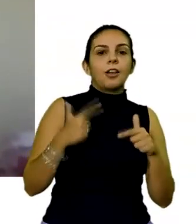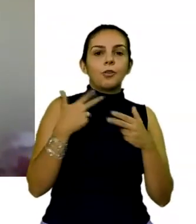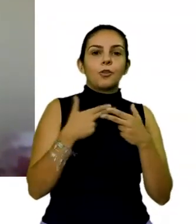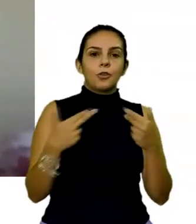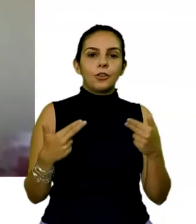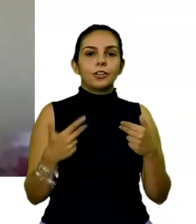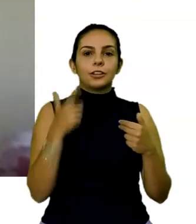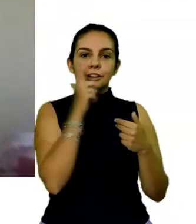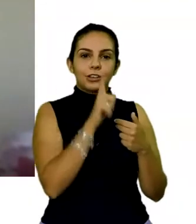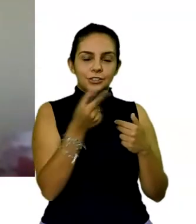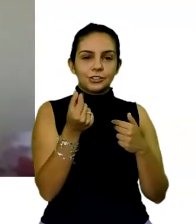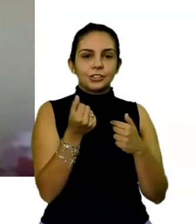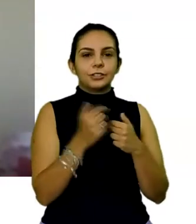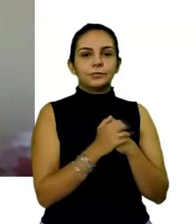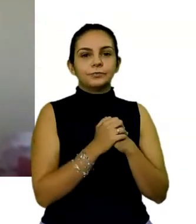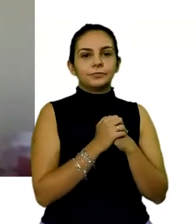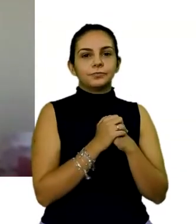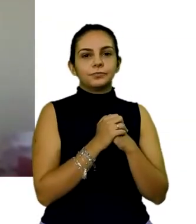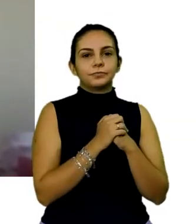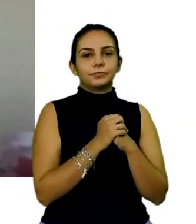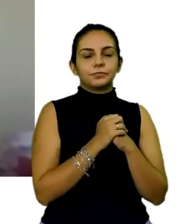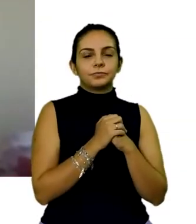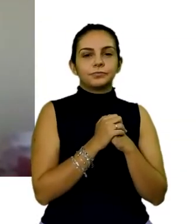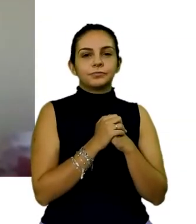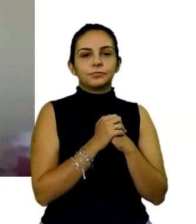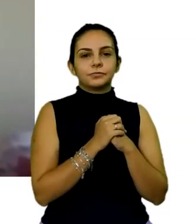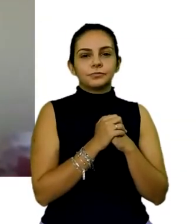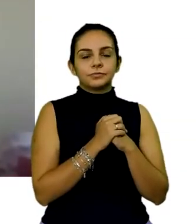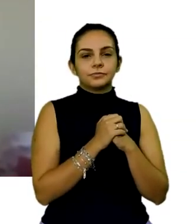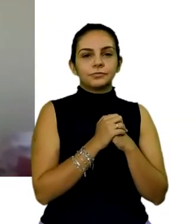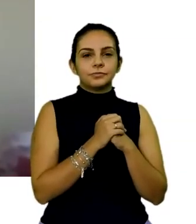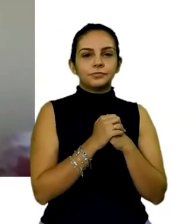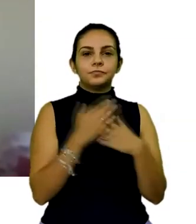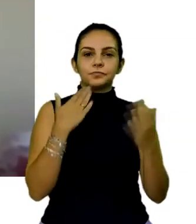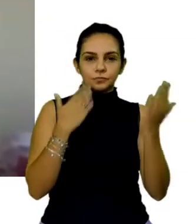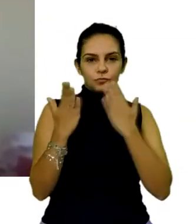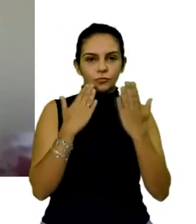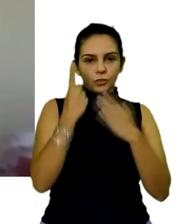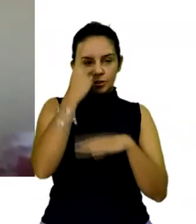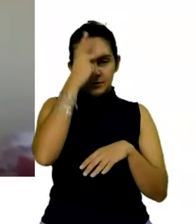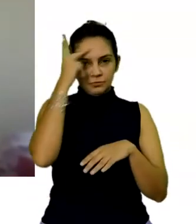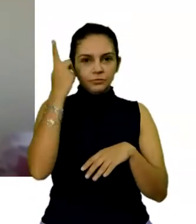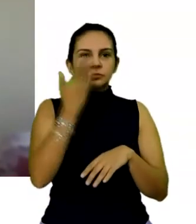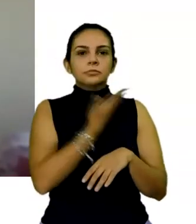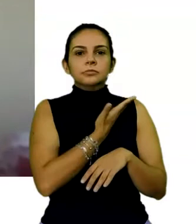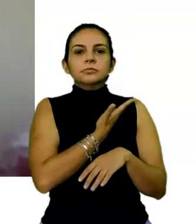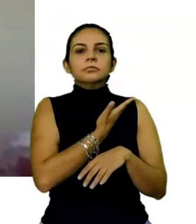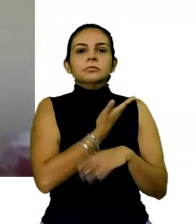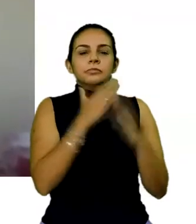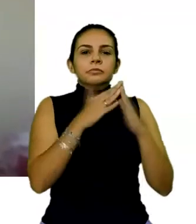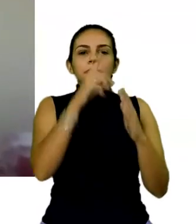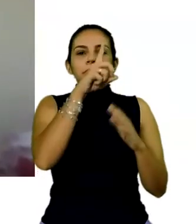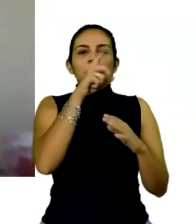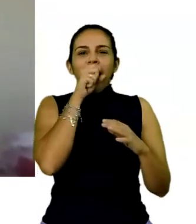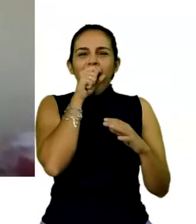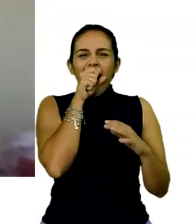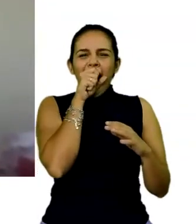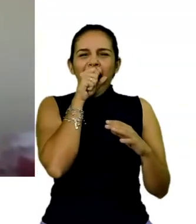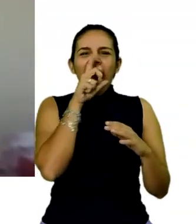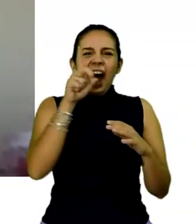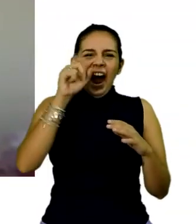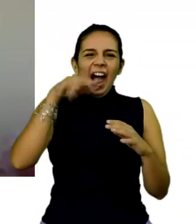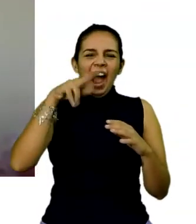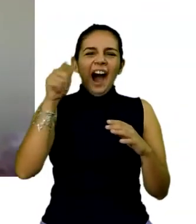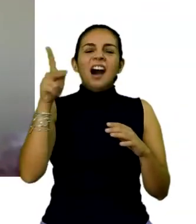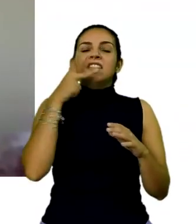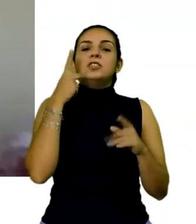alguma coisa, ganha um dinheirinho. Aí conversamos com uma pessoa amiga, um dinamarquês, e ele falou, olha, por